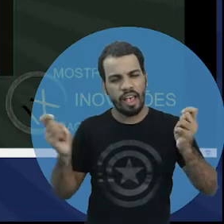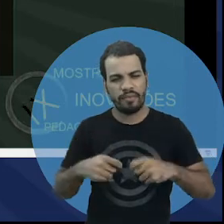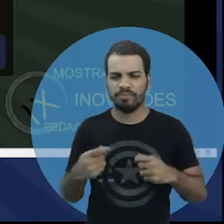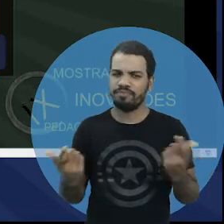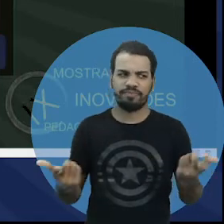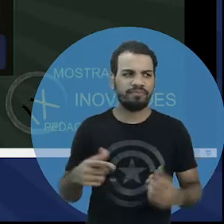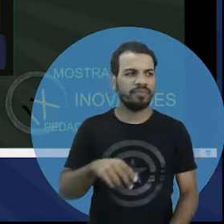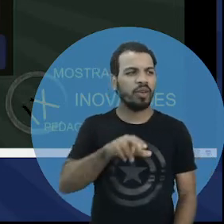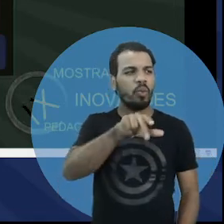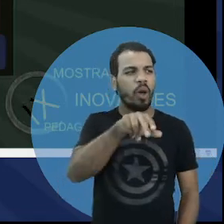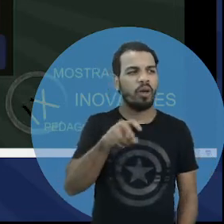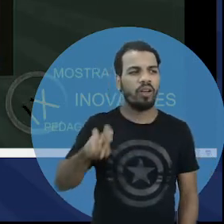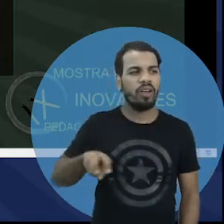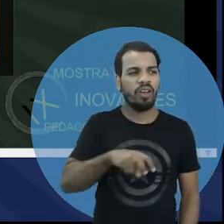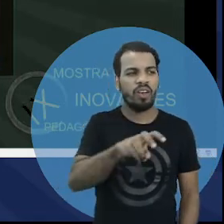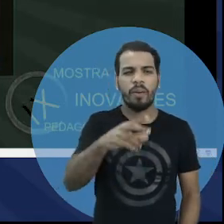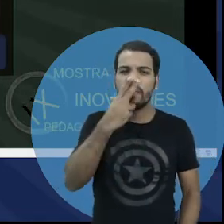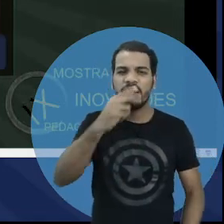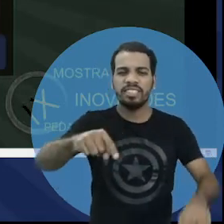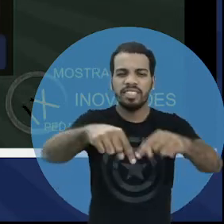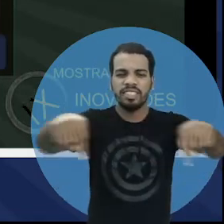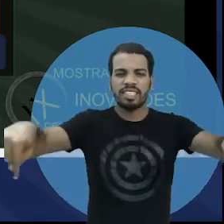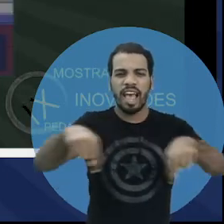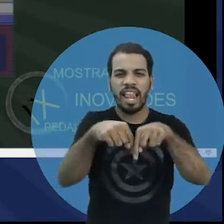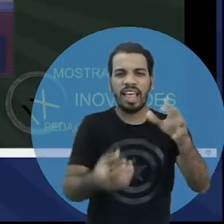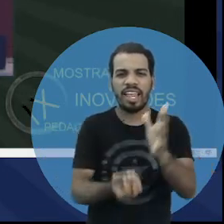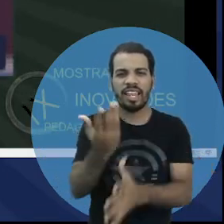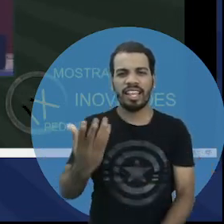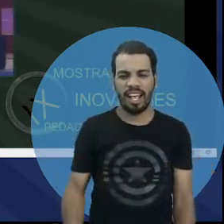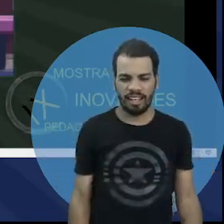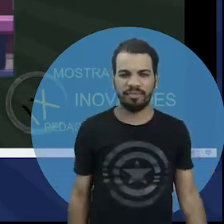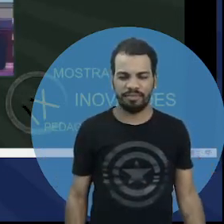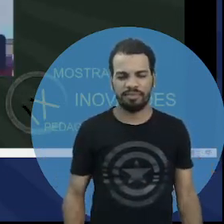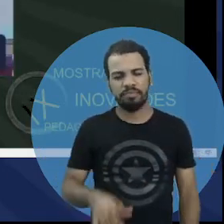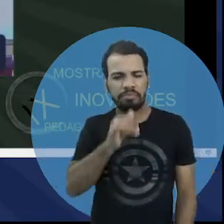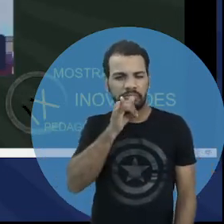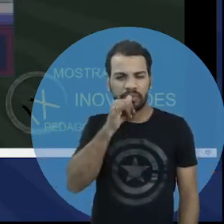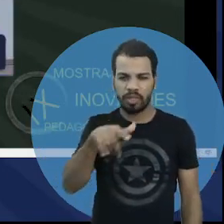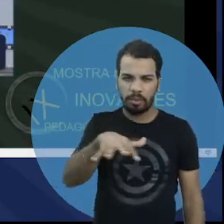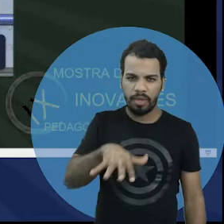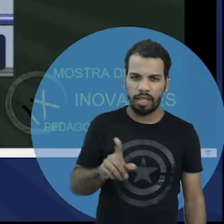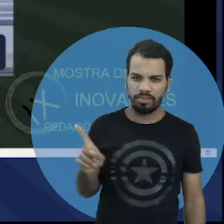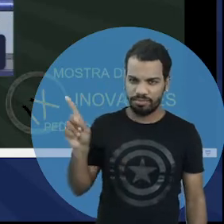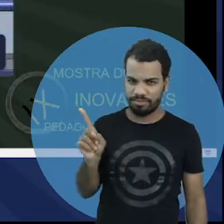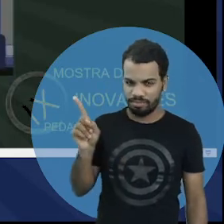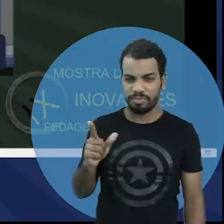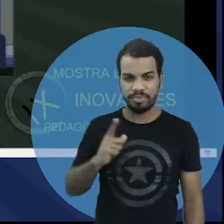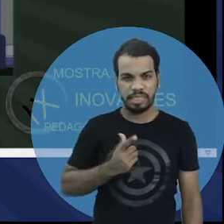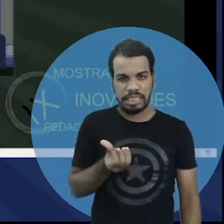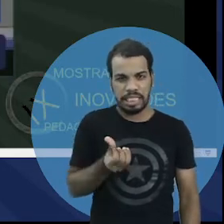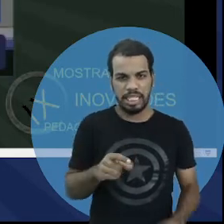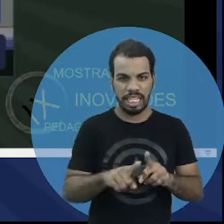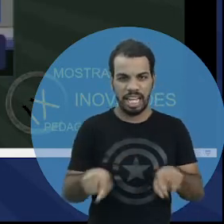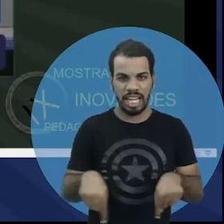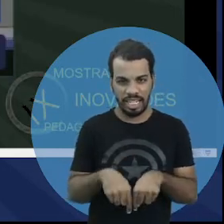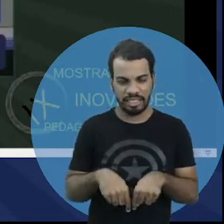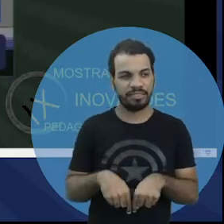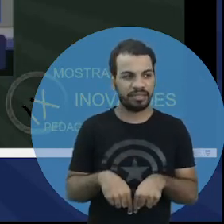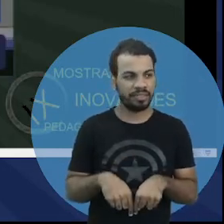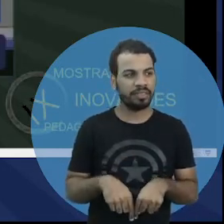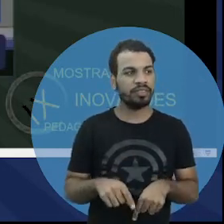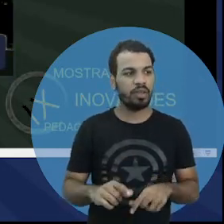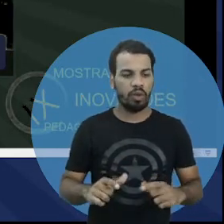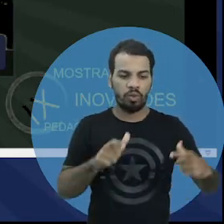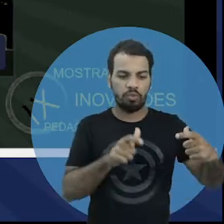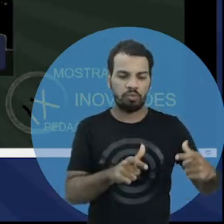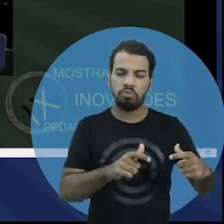transitar de um ambiente para outro. exatamente. Então, vamos dizer que nesse ambiente que vocês estão vendo aí, tem 6 salas. Uma tem um grupo de estudo